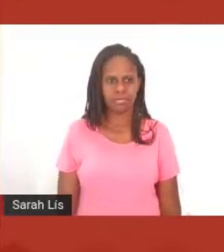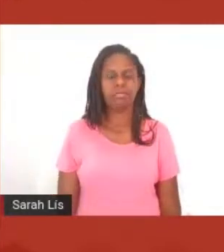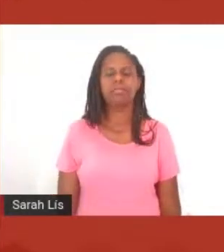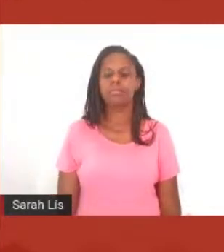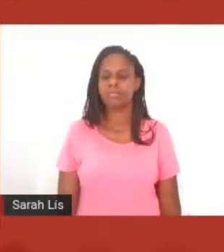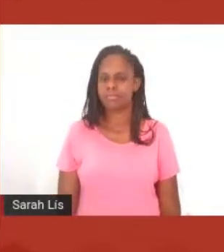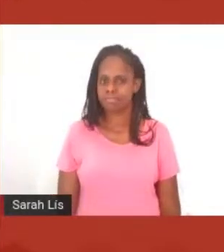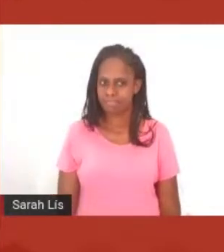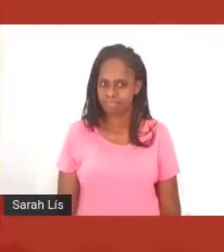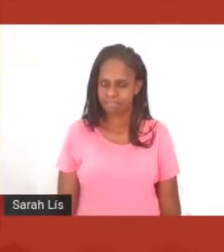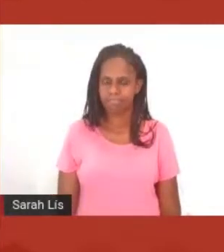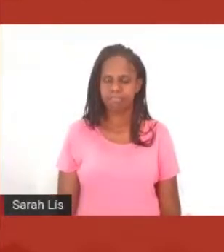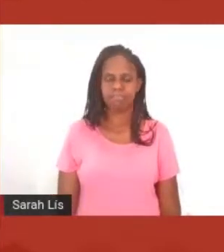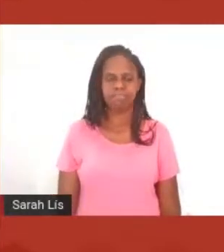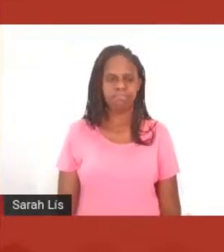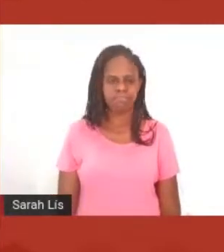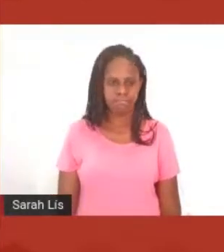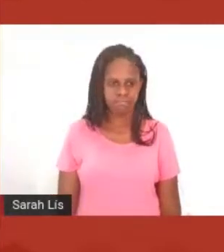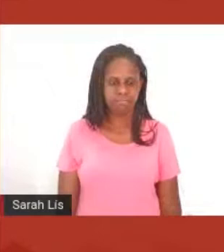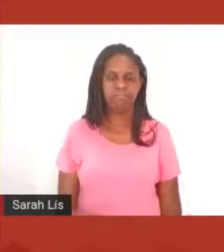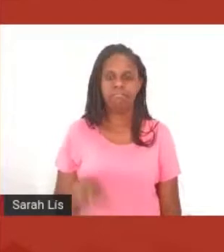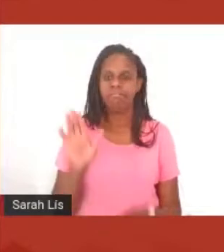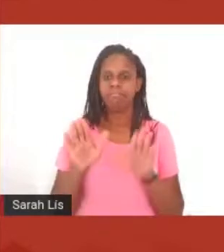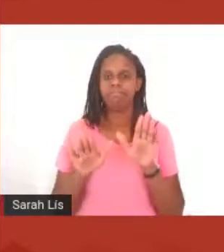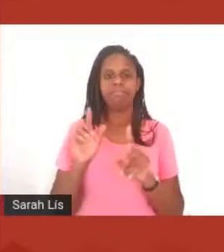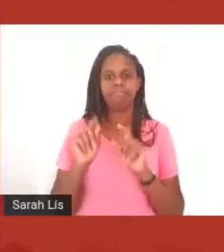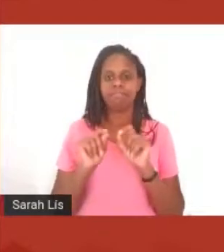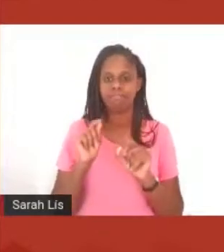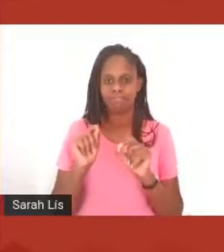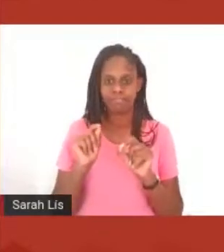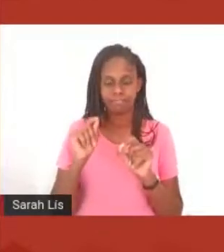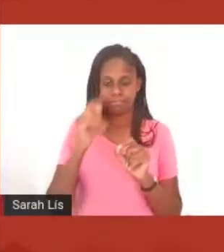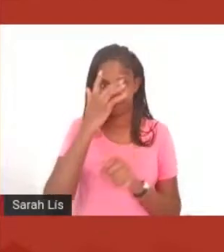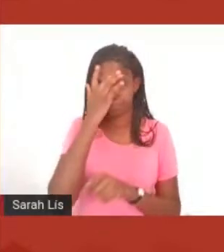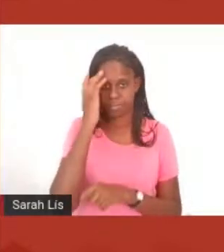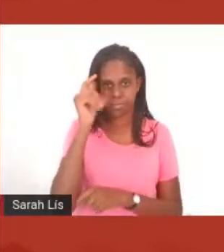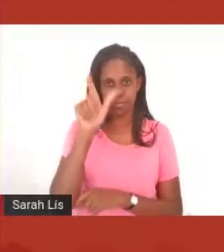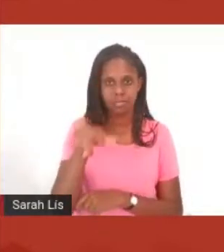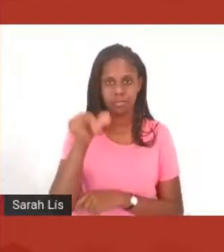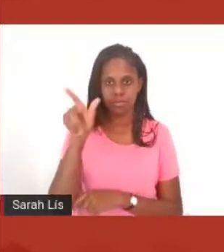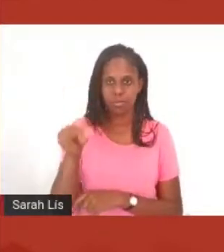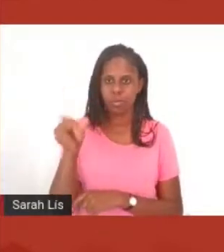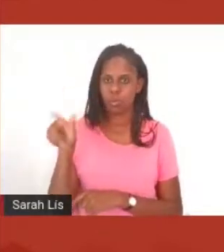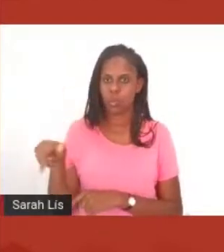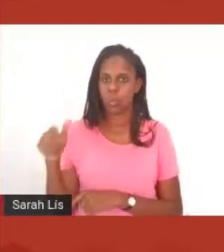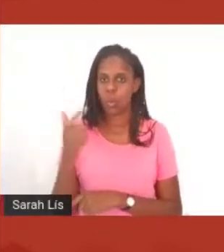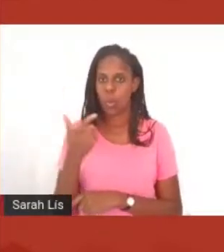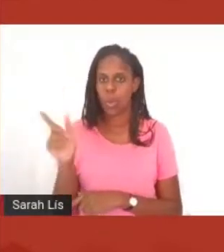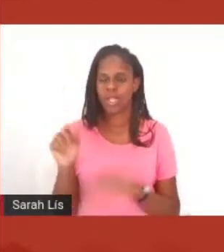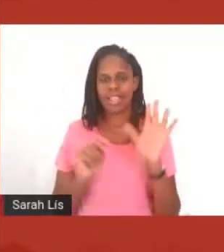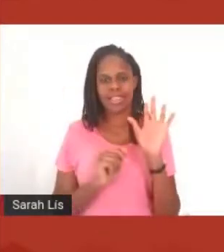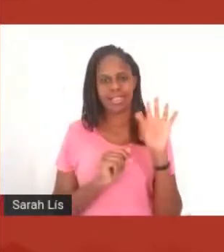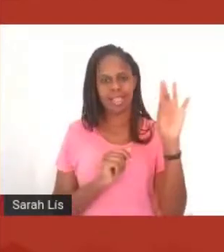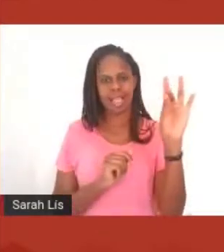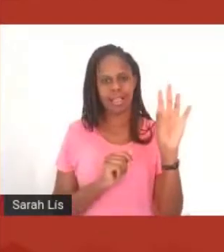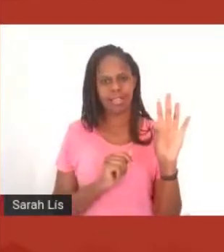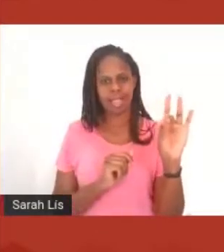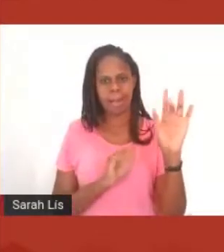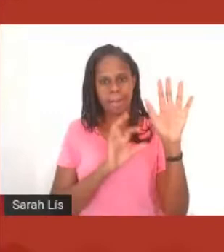Então, acho que talvez os demais que colocaram o post-it poderiam